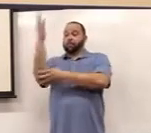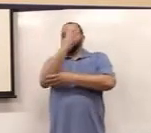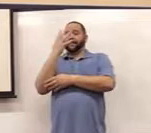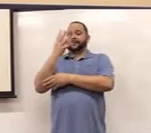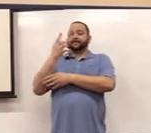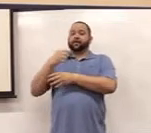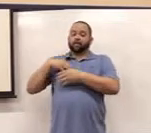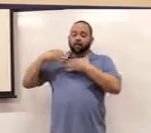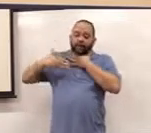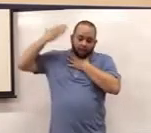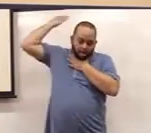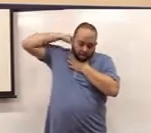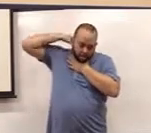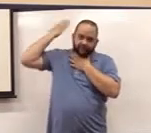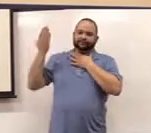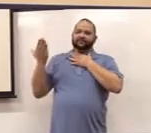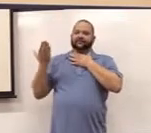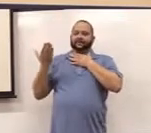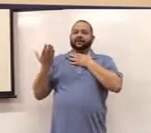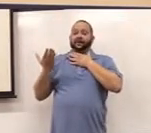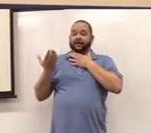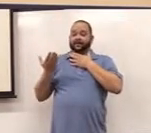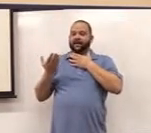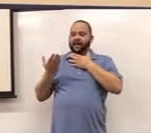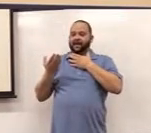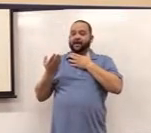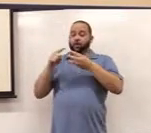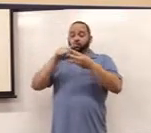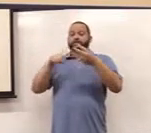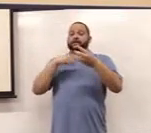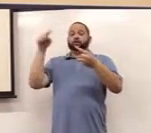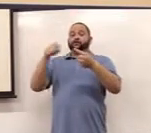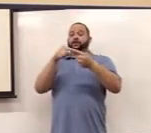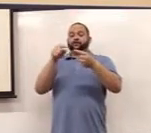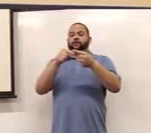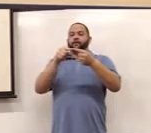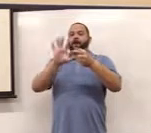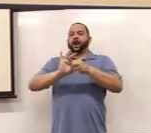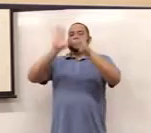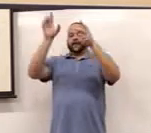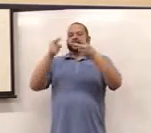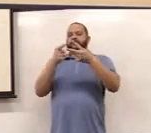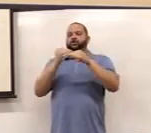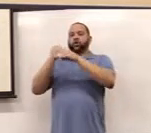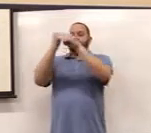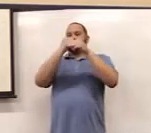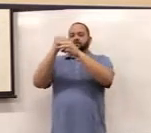guilhotina e forte. Isso em nome de três ideais: liberdade, igualdade e fraternidade.